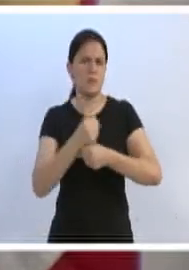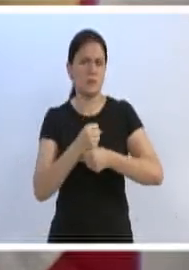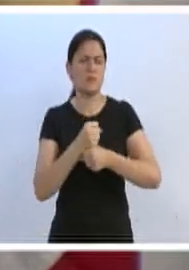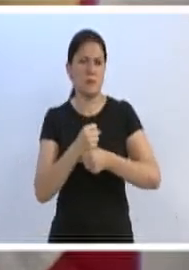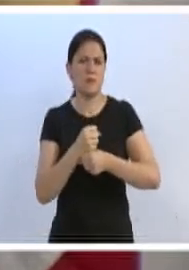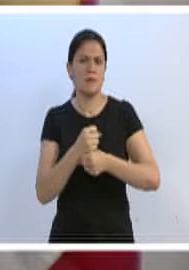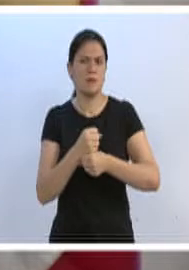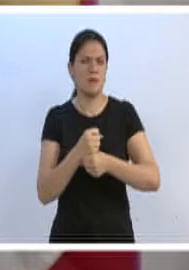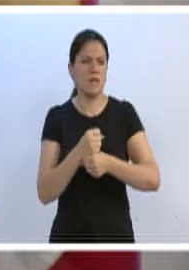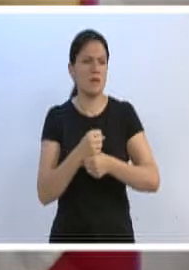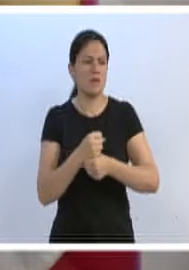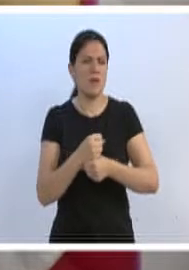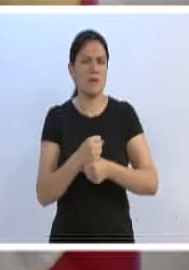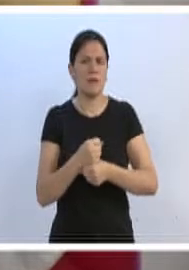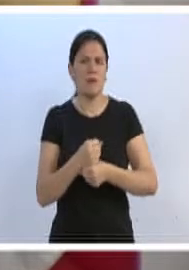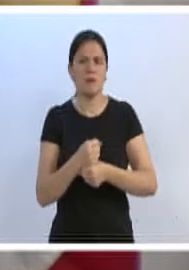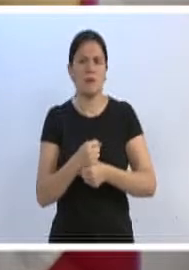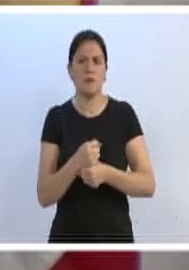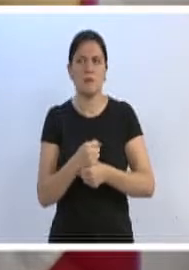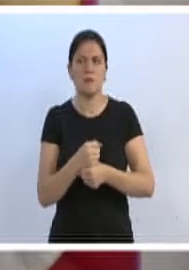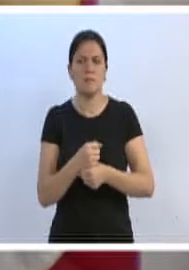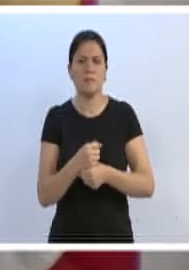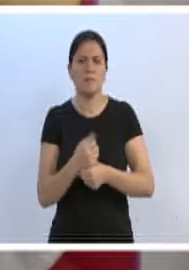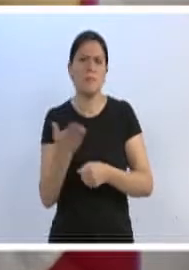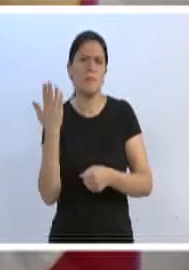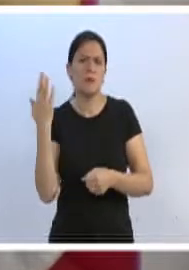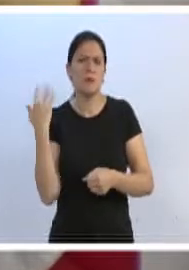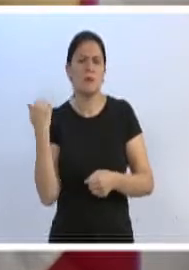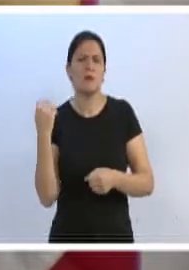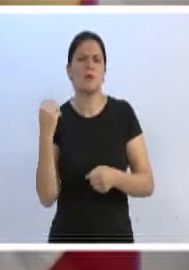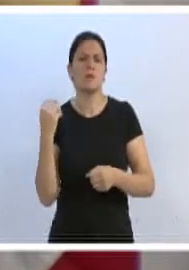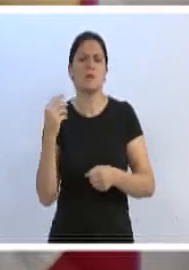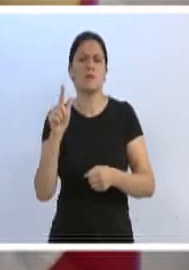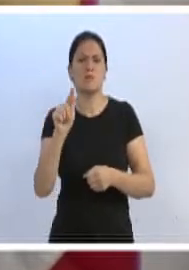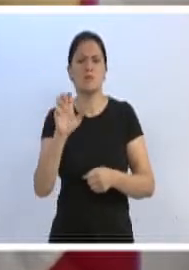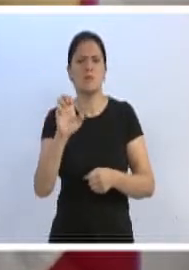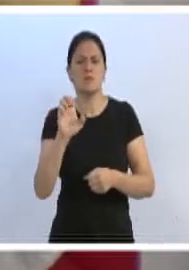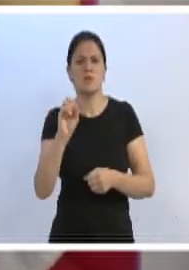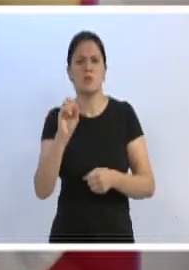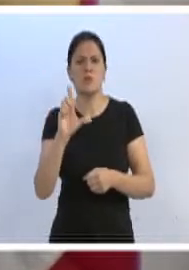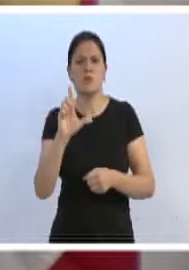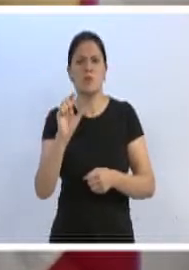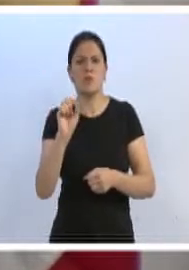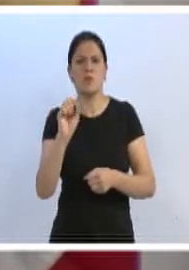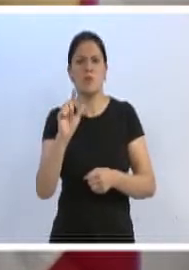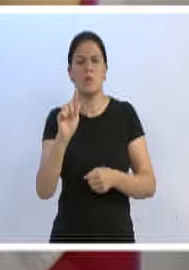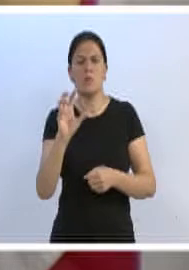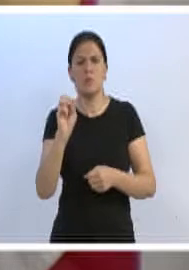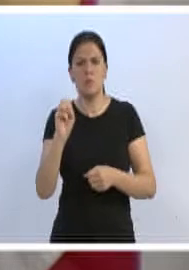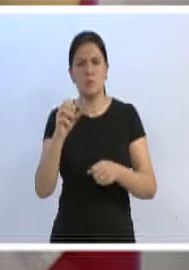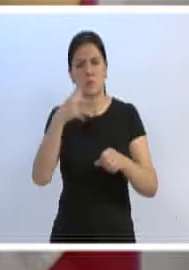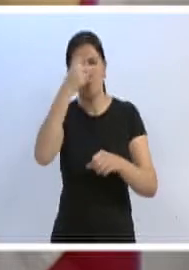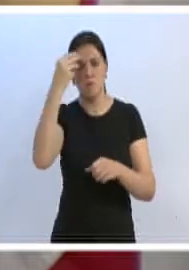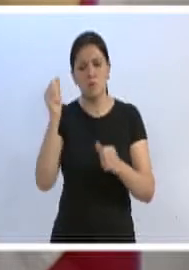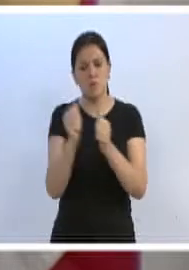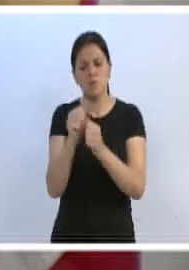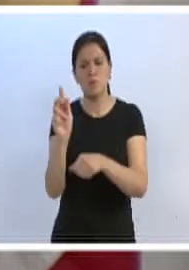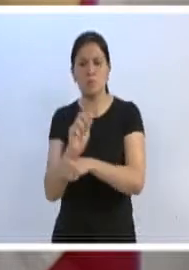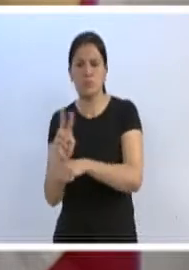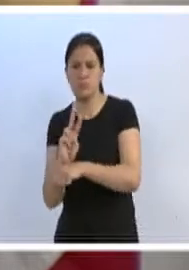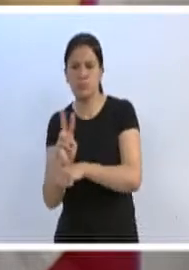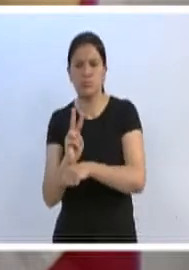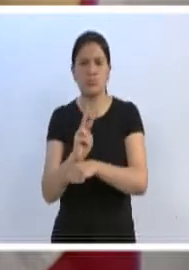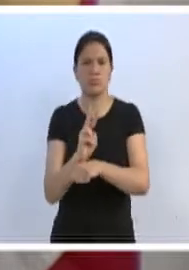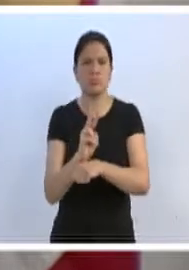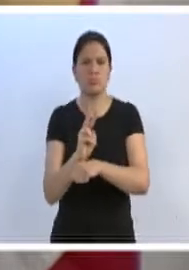senhores na época os nossos geólogos da prefeitura os nossos fiscais a defesa civil